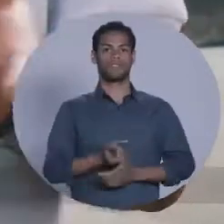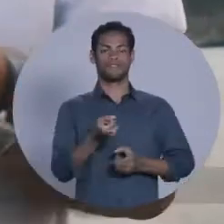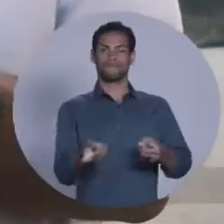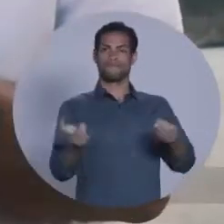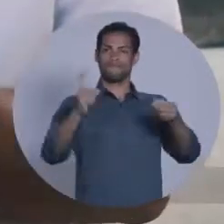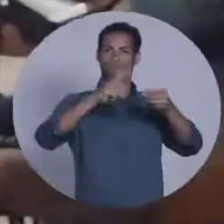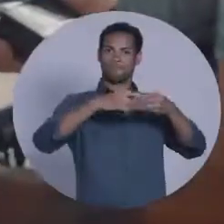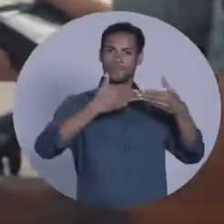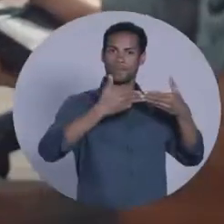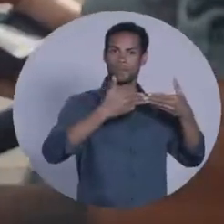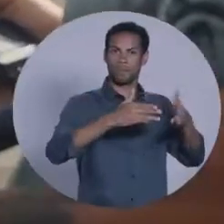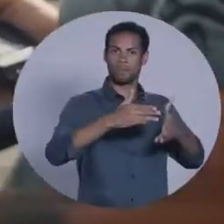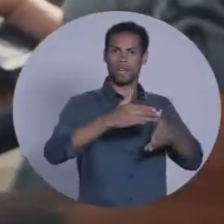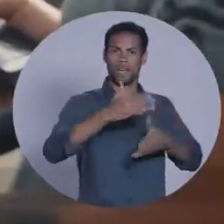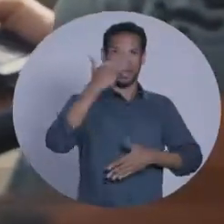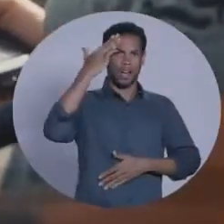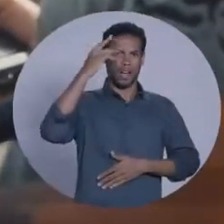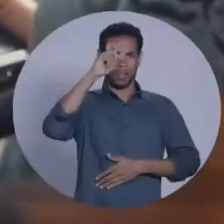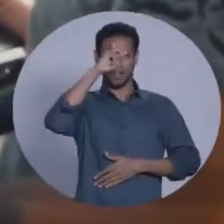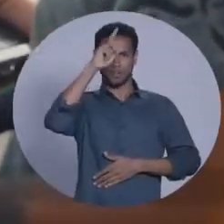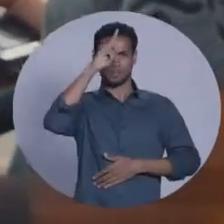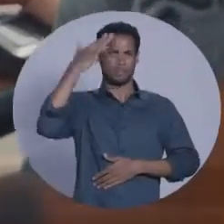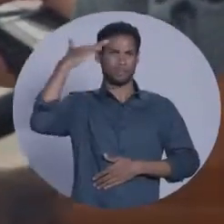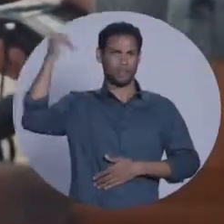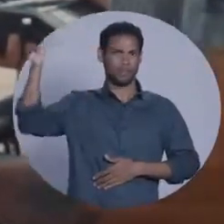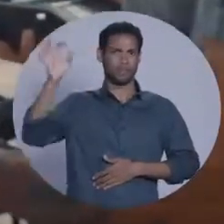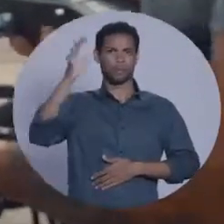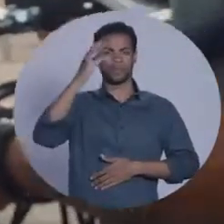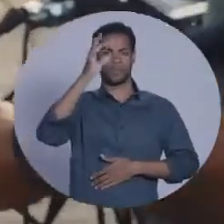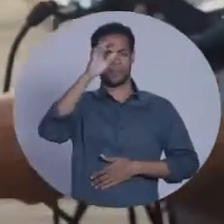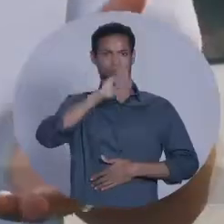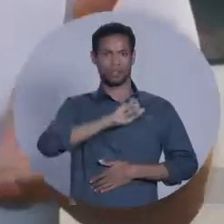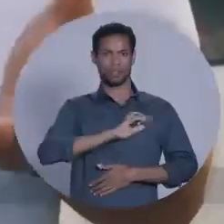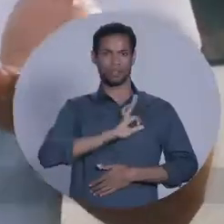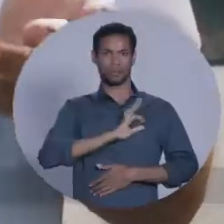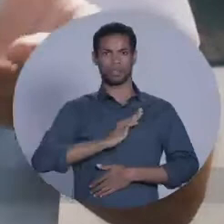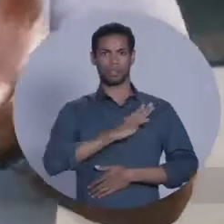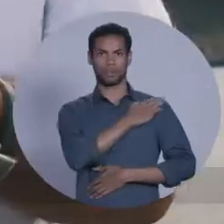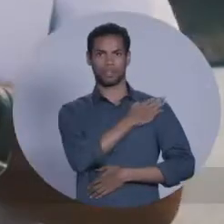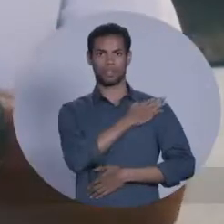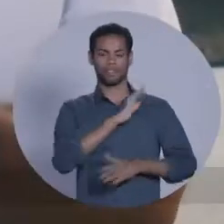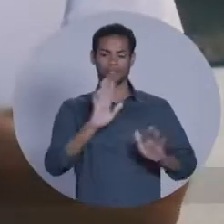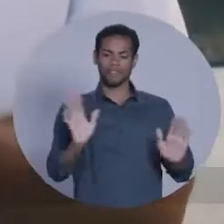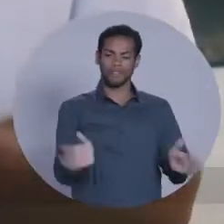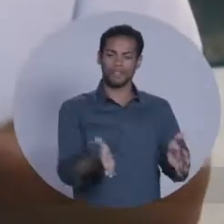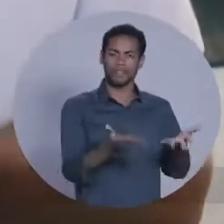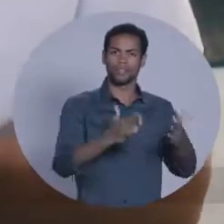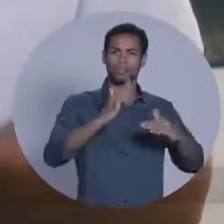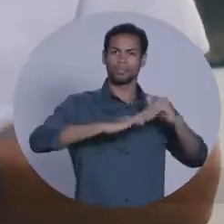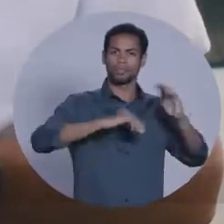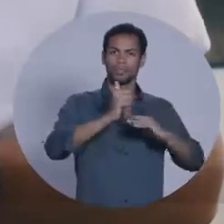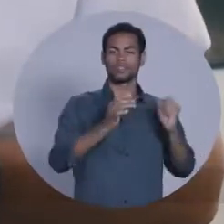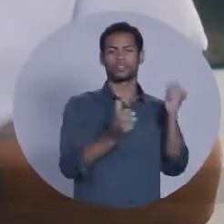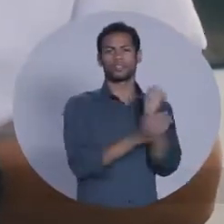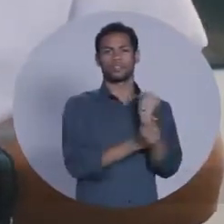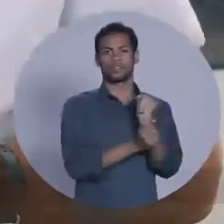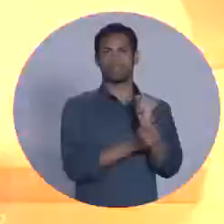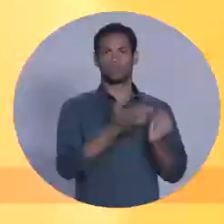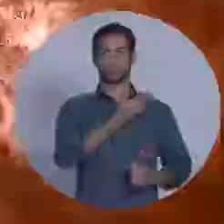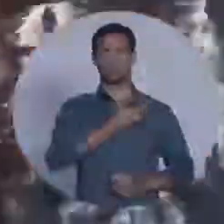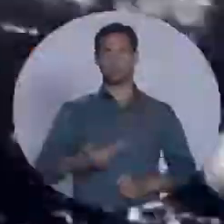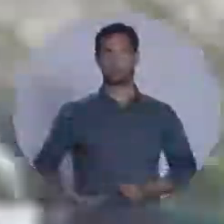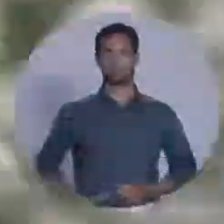vai voltar a ser o grande hospital da Polícia Militar, valorizando todos esses profissionais da segurança